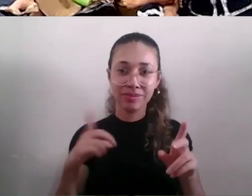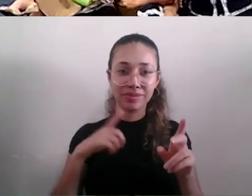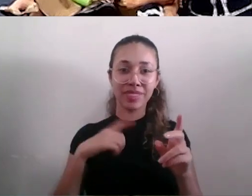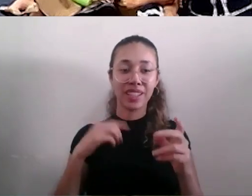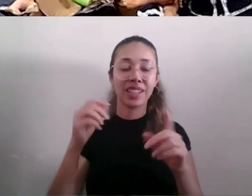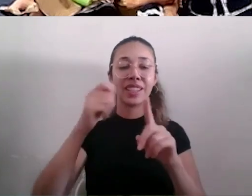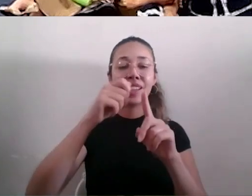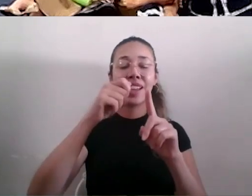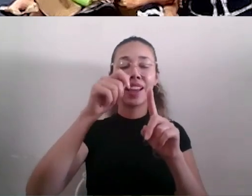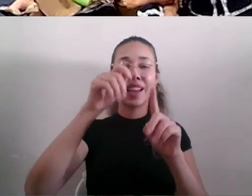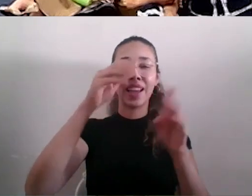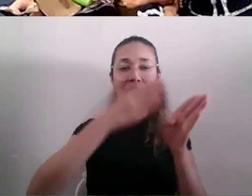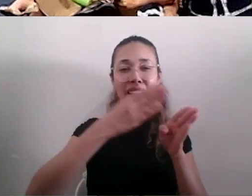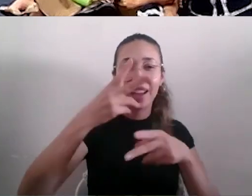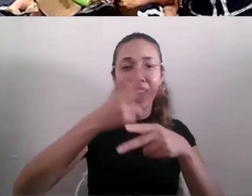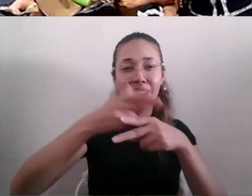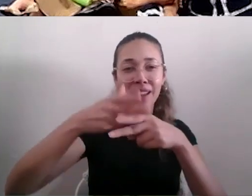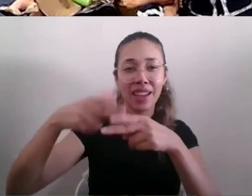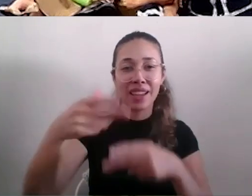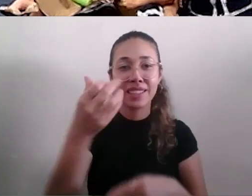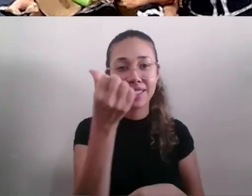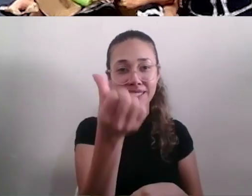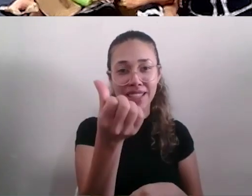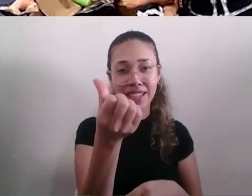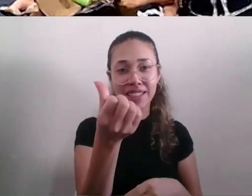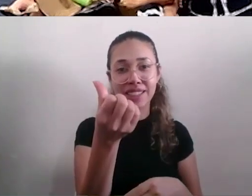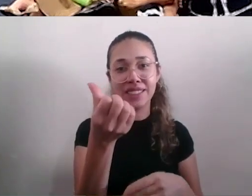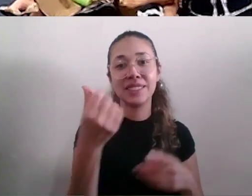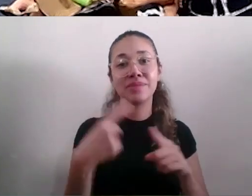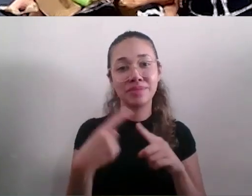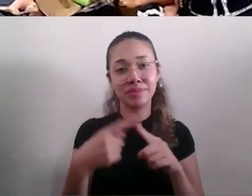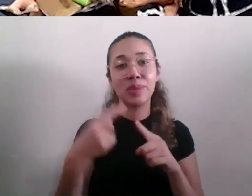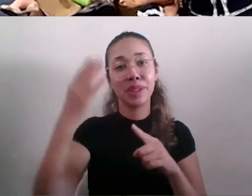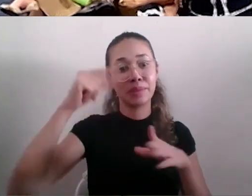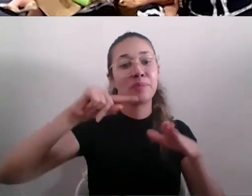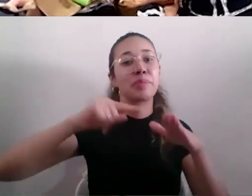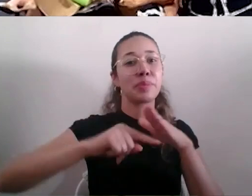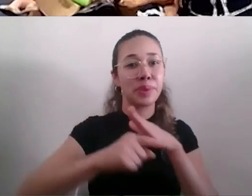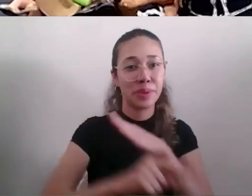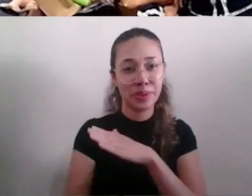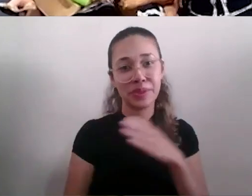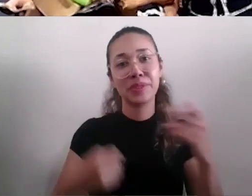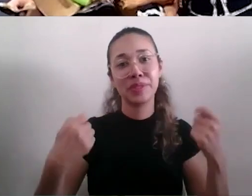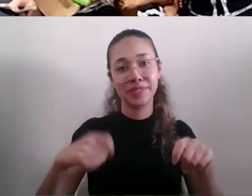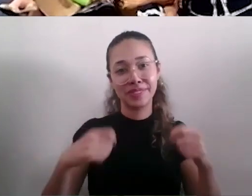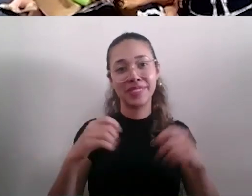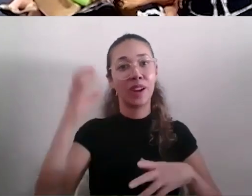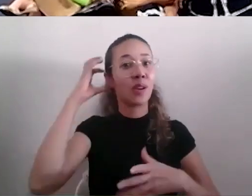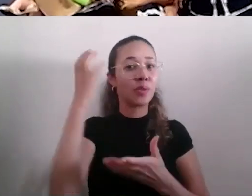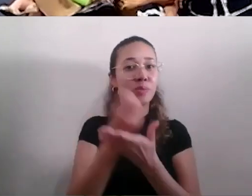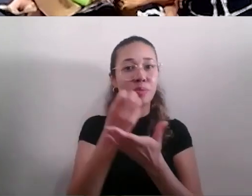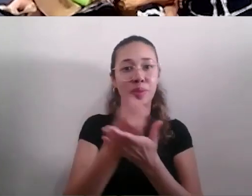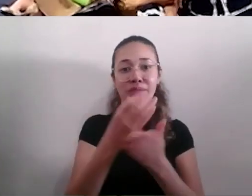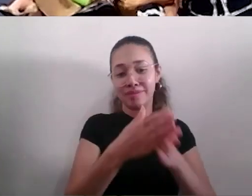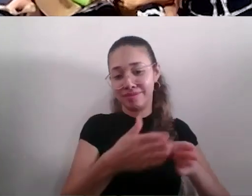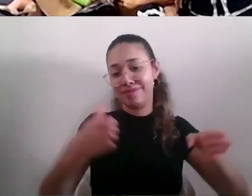gente viu normalmente o buraco é muito mais embaixo, isso merece um podcast inteiro.